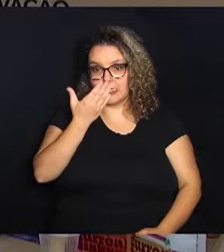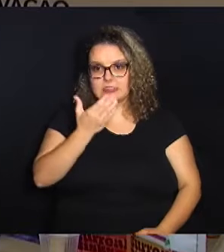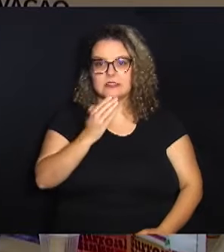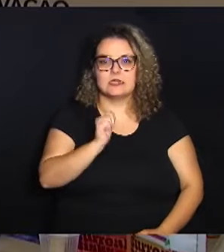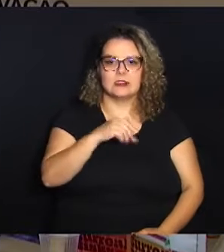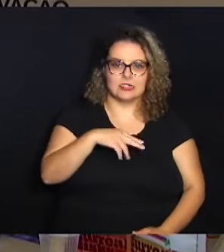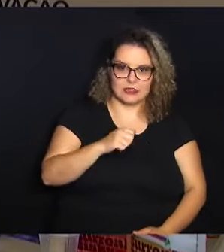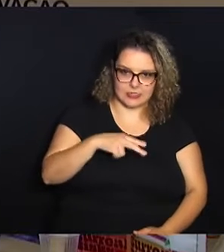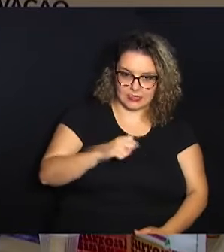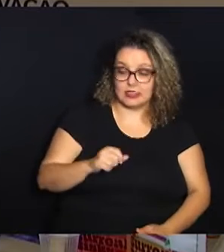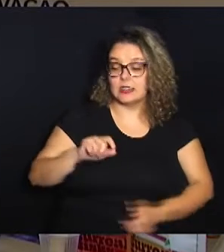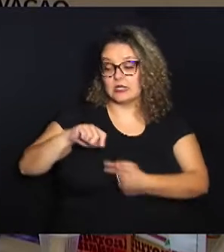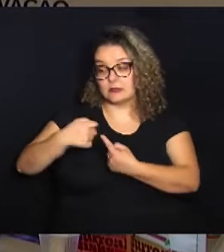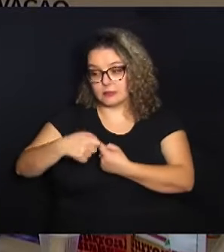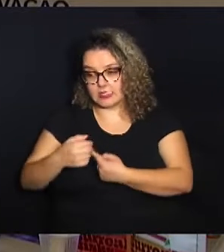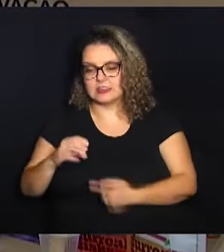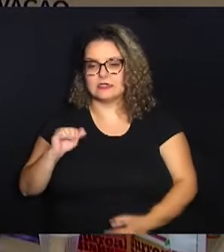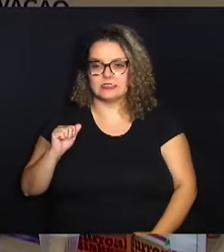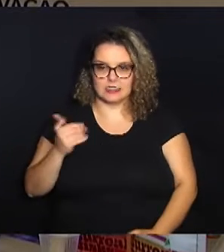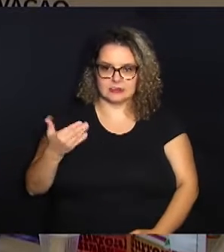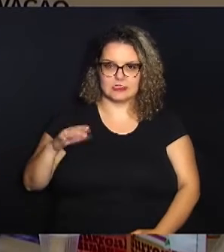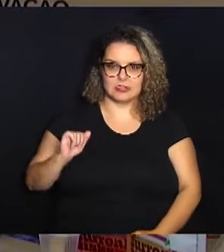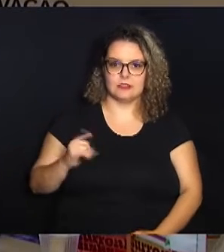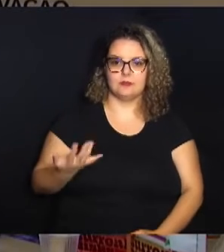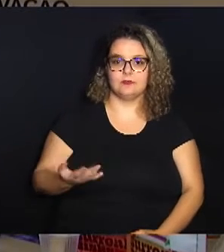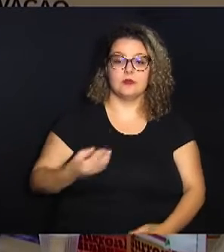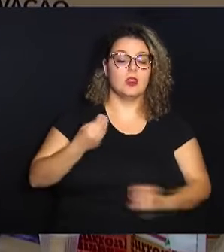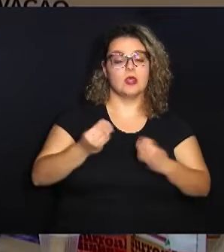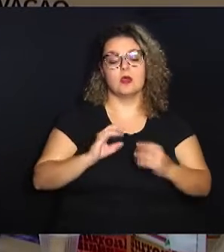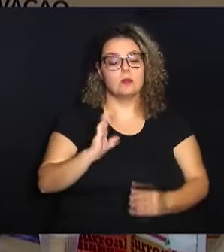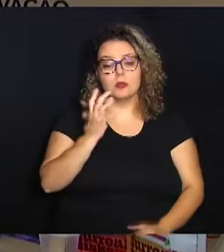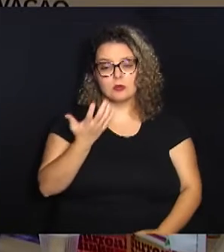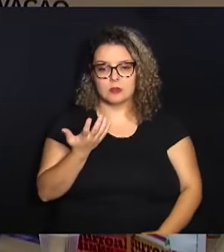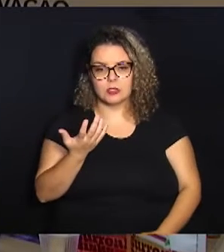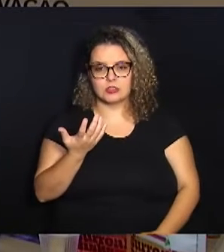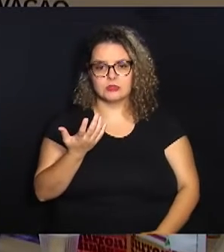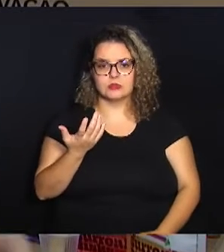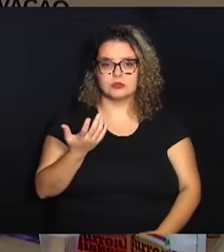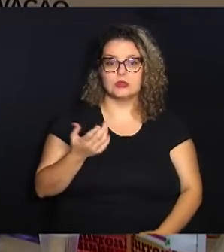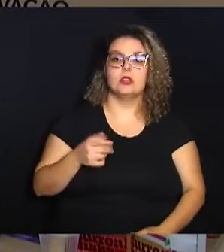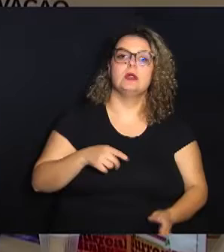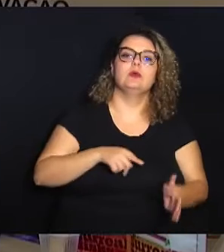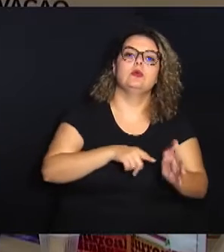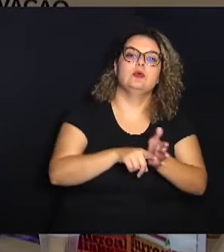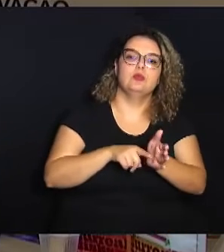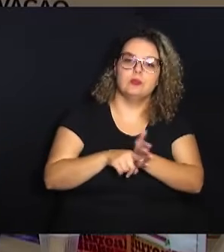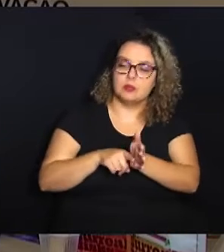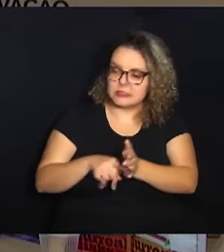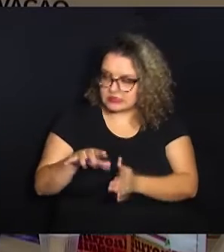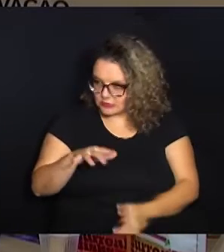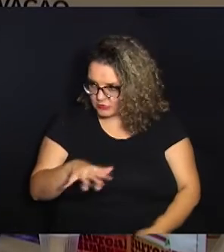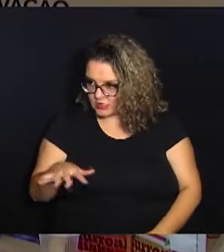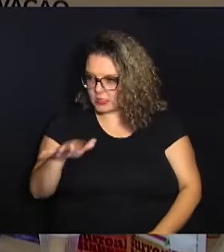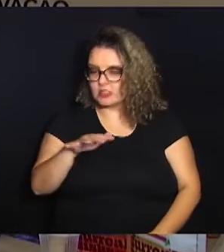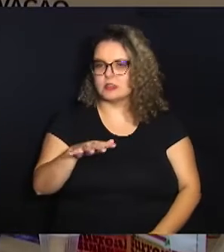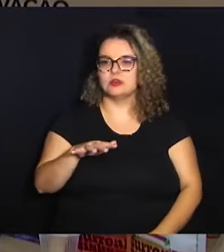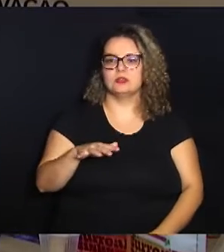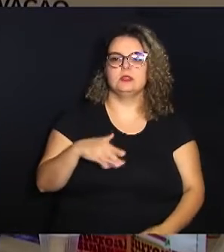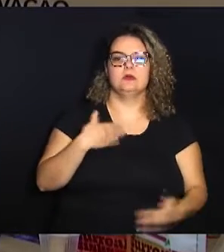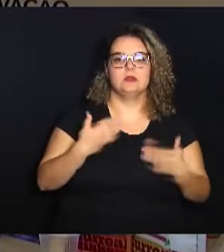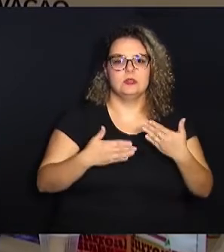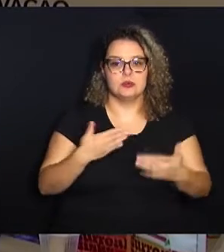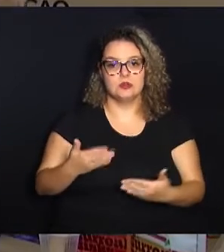açaí. E como surgiu esse negócio? Esse negócio surgiu pesquisamos no mercado, a gente sofreu um processo